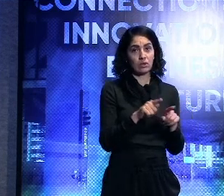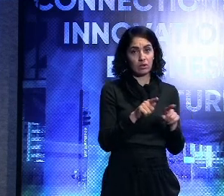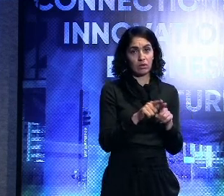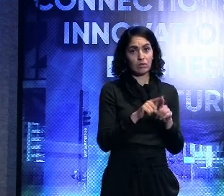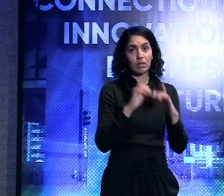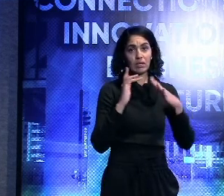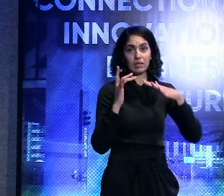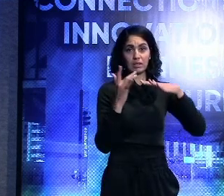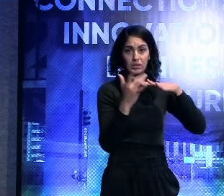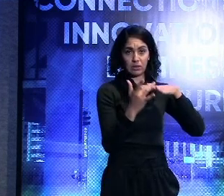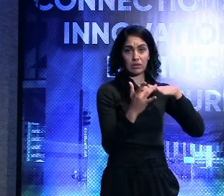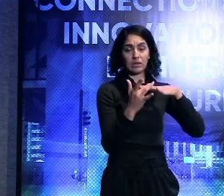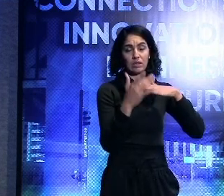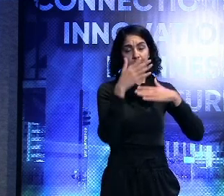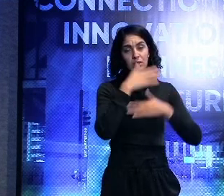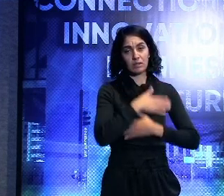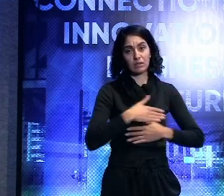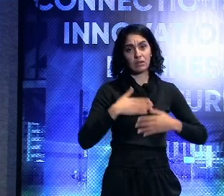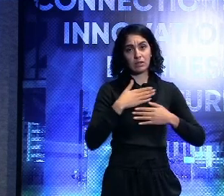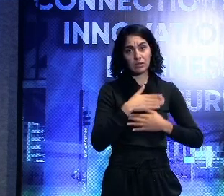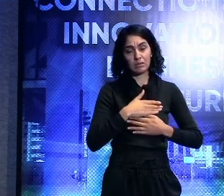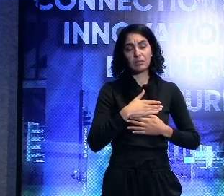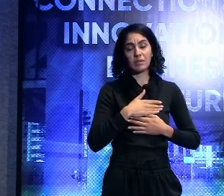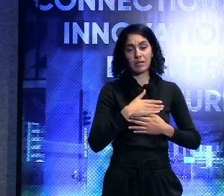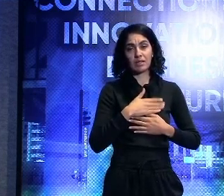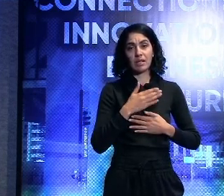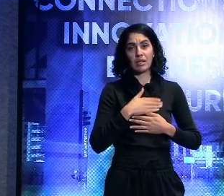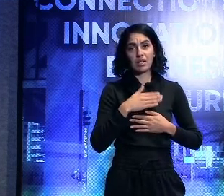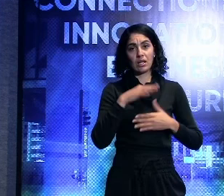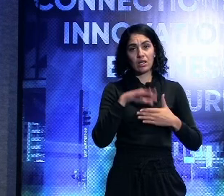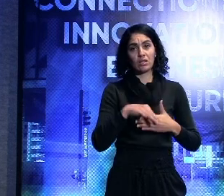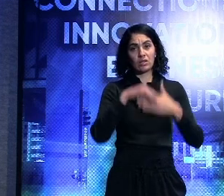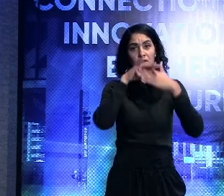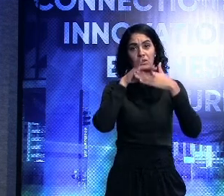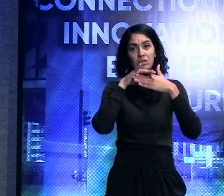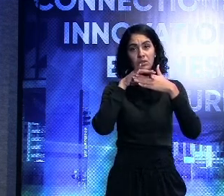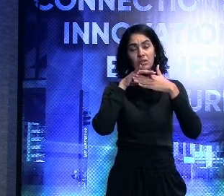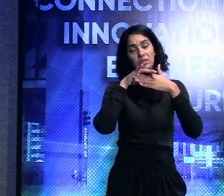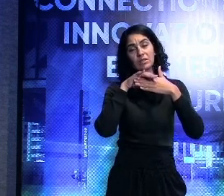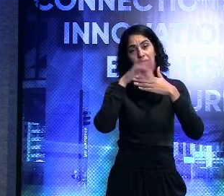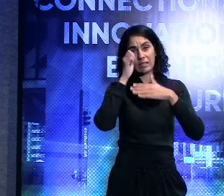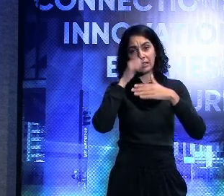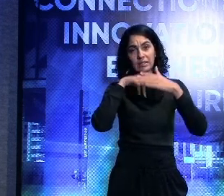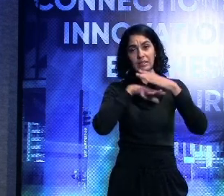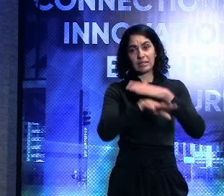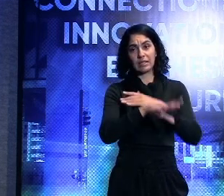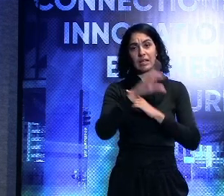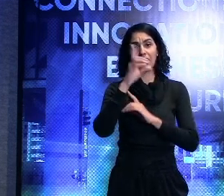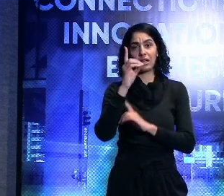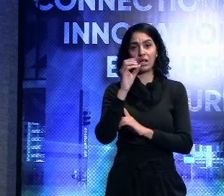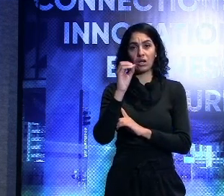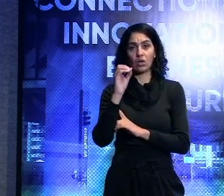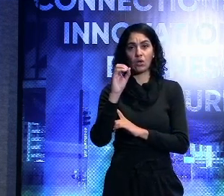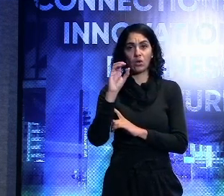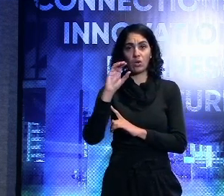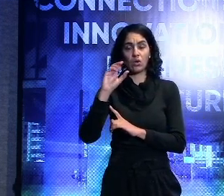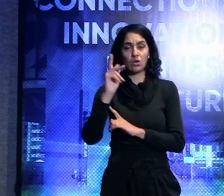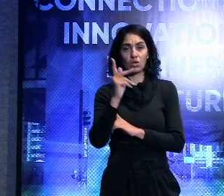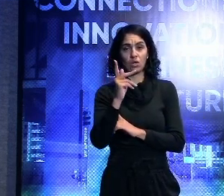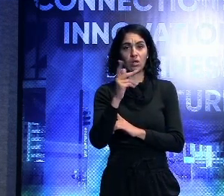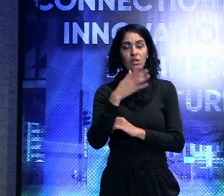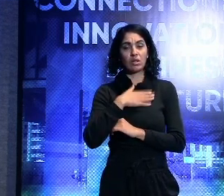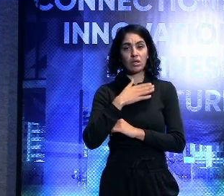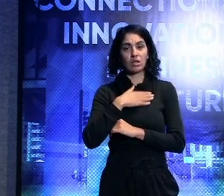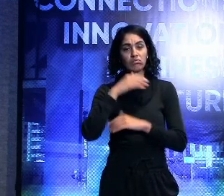sociais. Então, prazer, eu sou a Mona, eu sou líder de design ali da DOC. Prazer, eu sou a Bea, Service Designer Sênior,